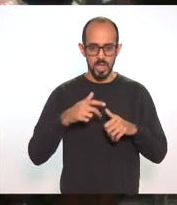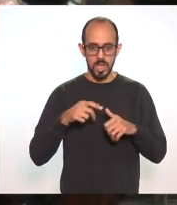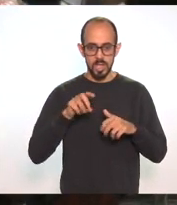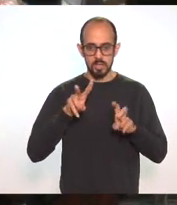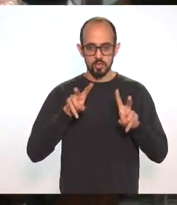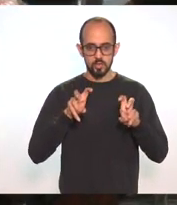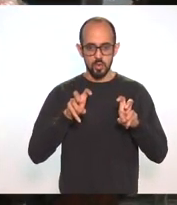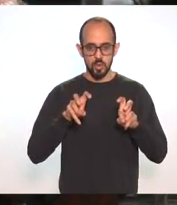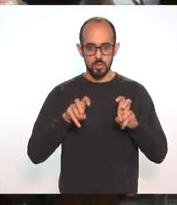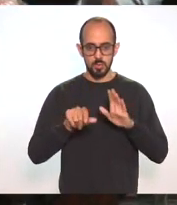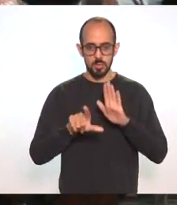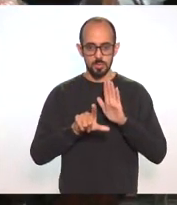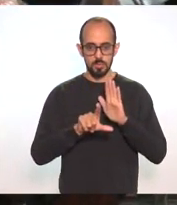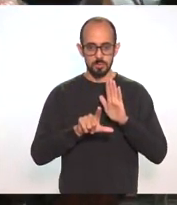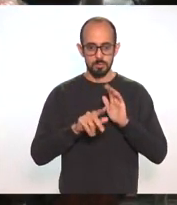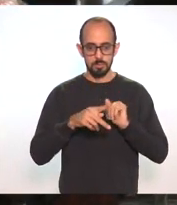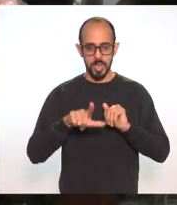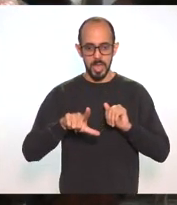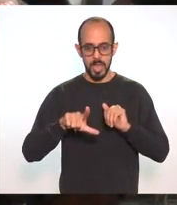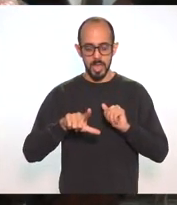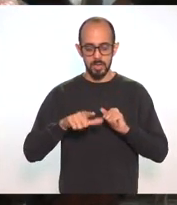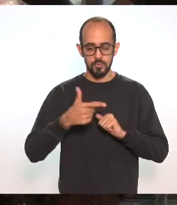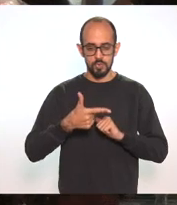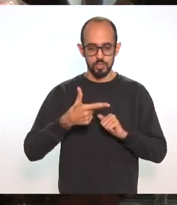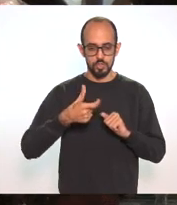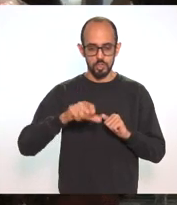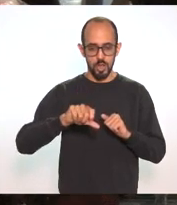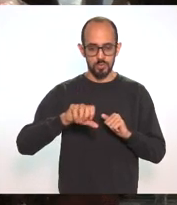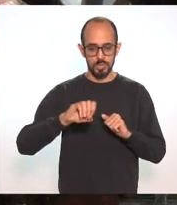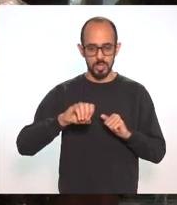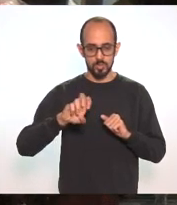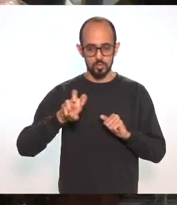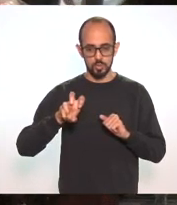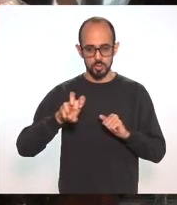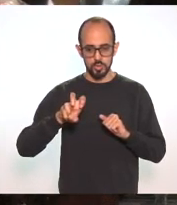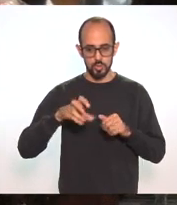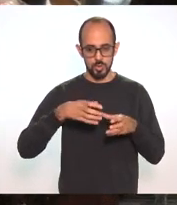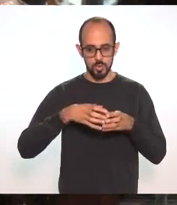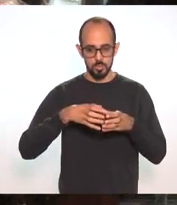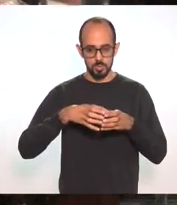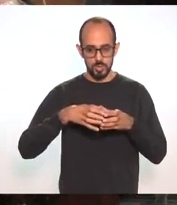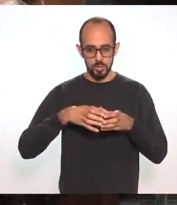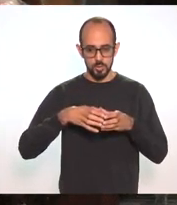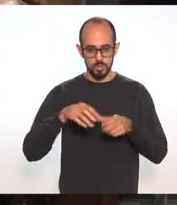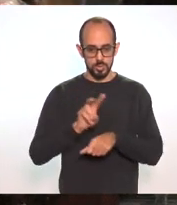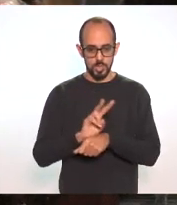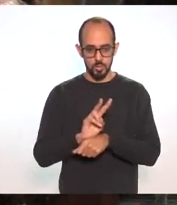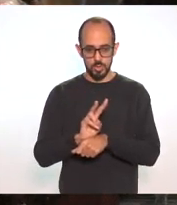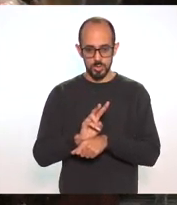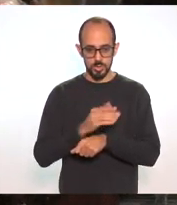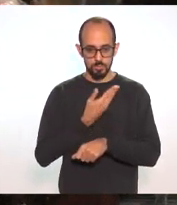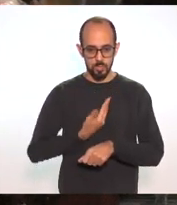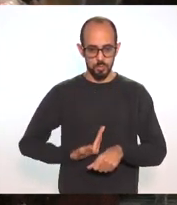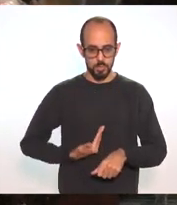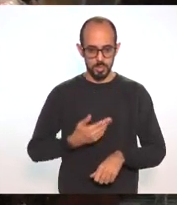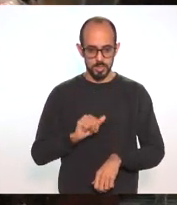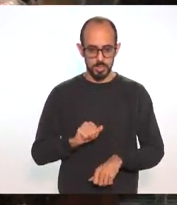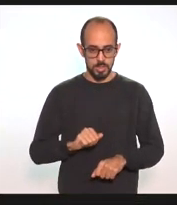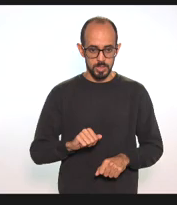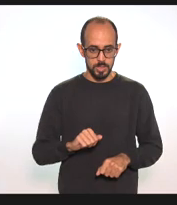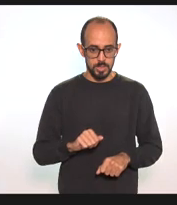relação ao projeto de lei 2905 pela Comissão de Segurança Pública. Como Vossa Excelência emite o seu parecer? Obrigado,